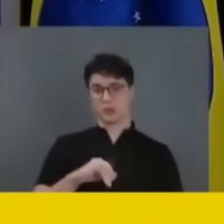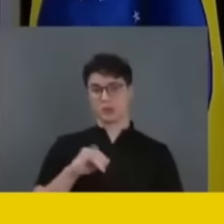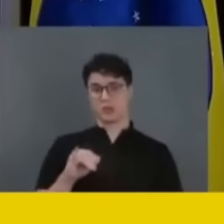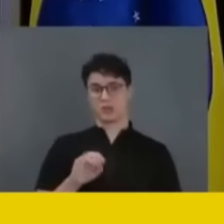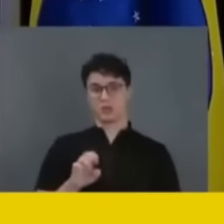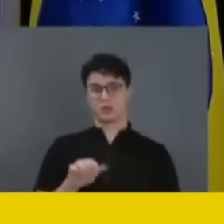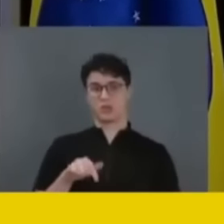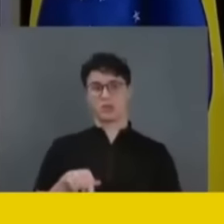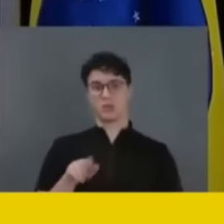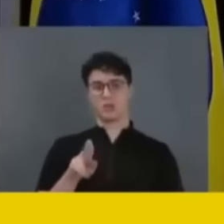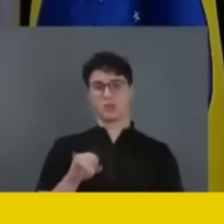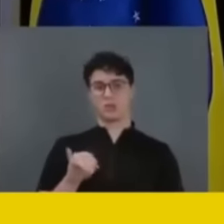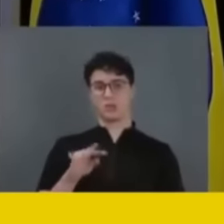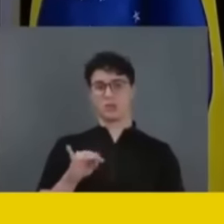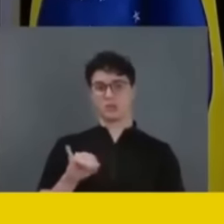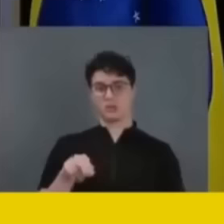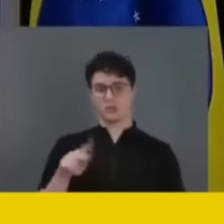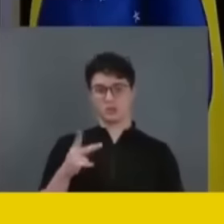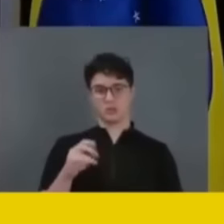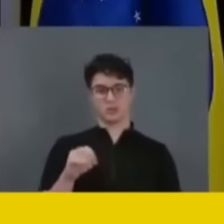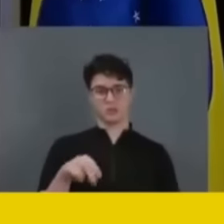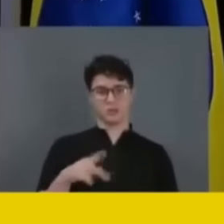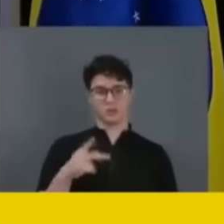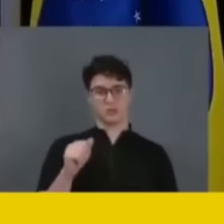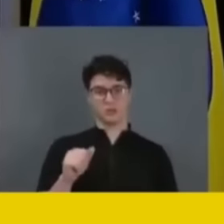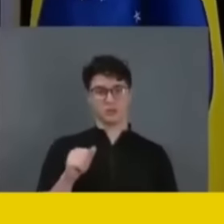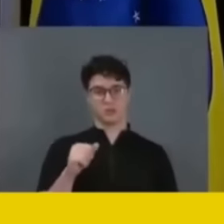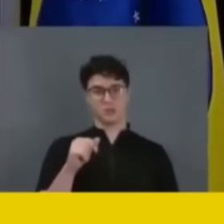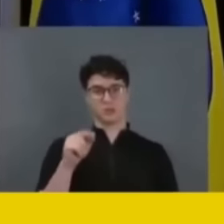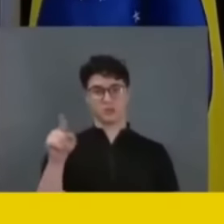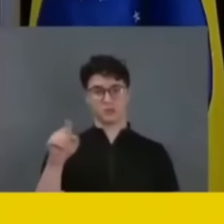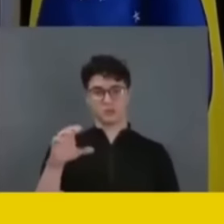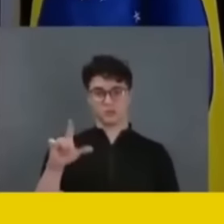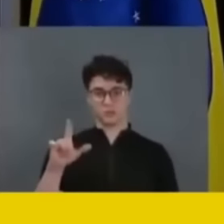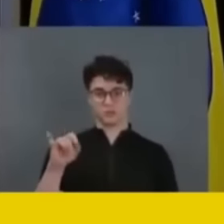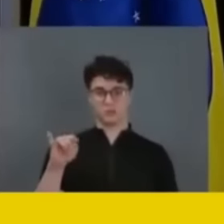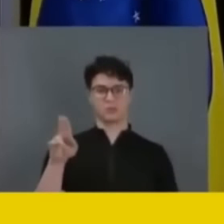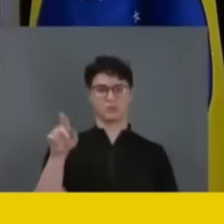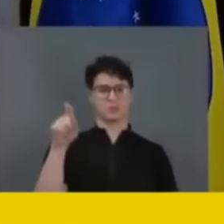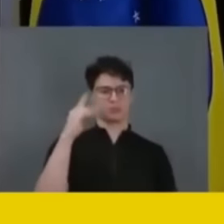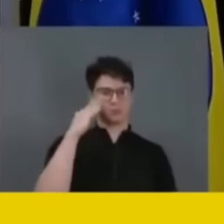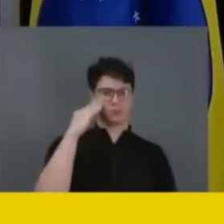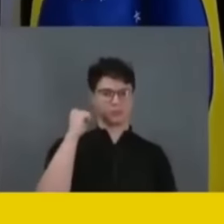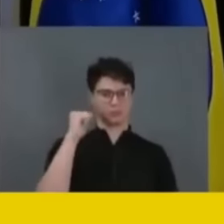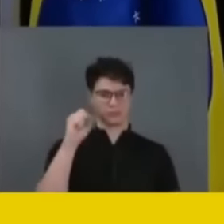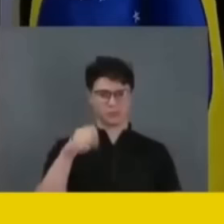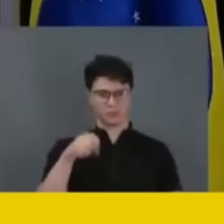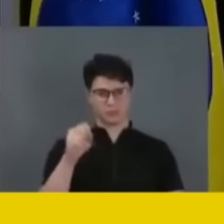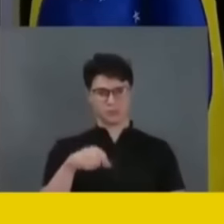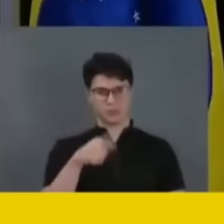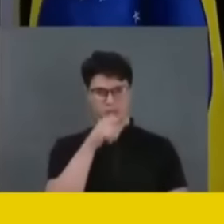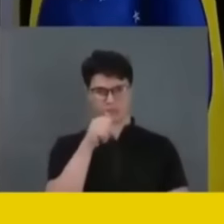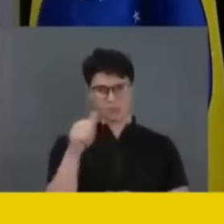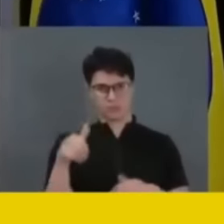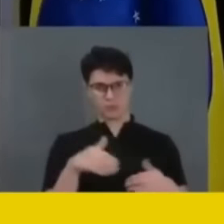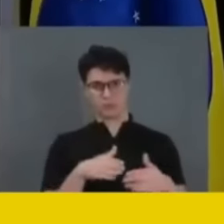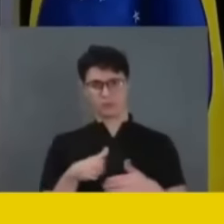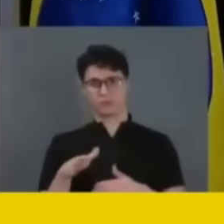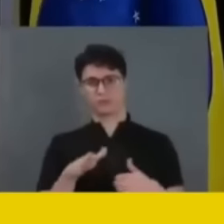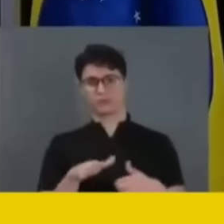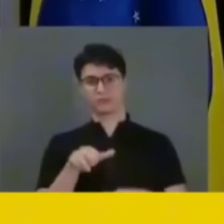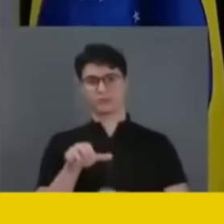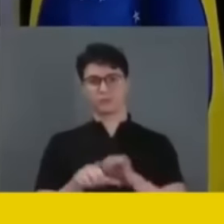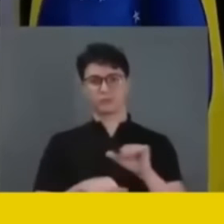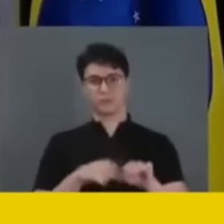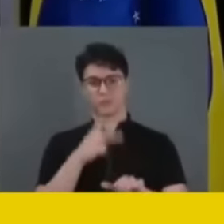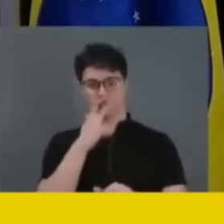do norte de Minas, do senador Cleitinho, ele sabe muito bem que os rios que eram perenes viraram caminho